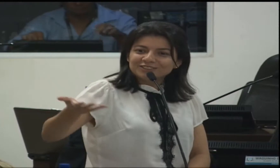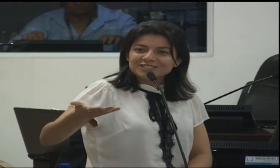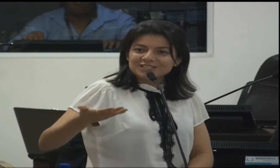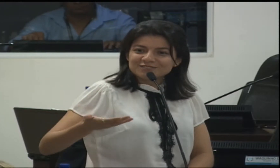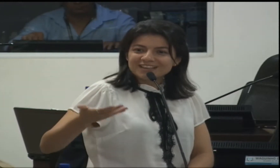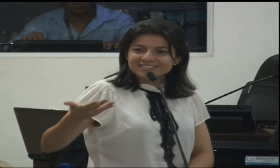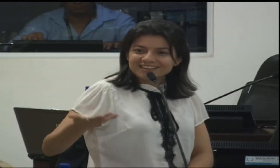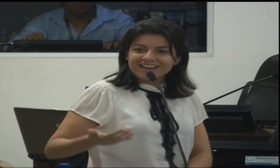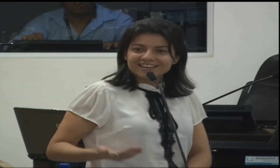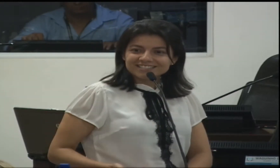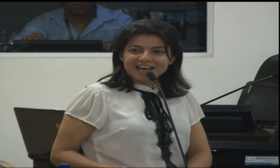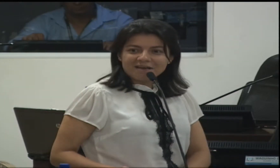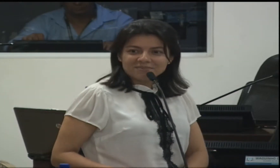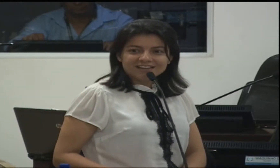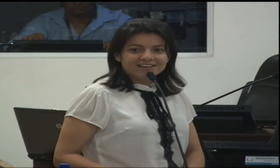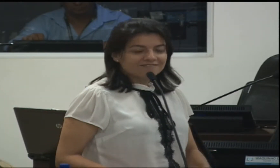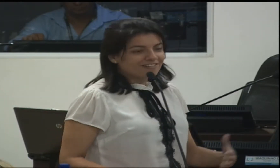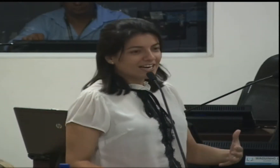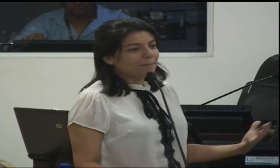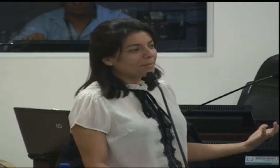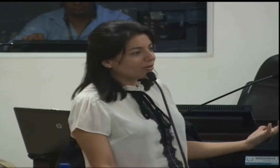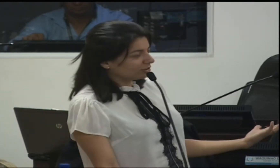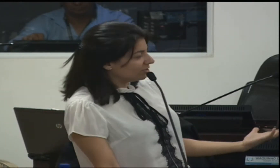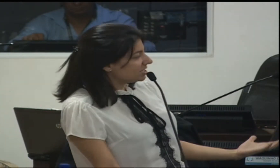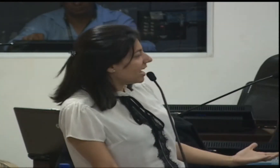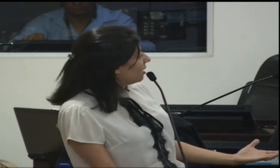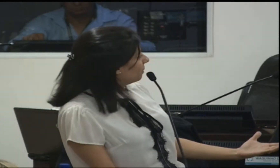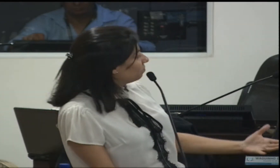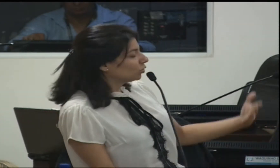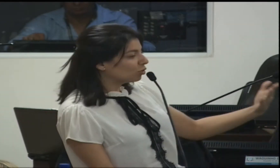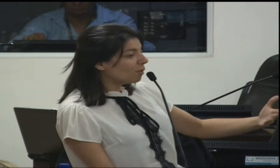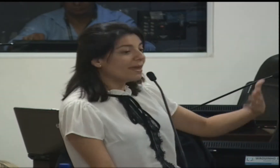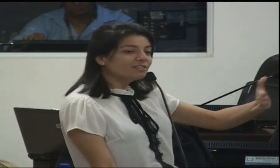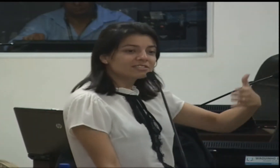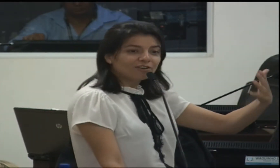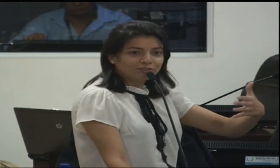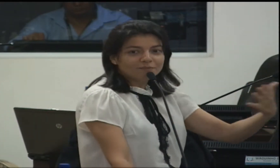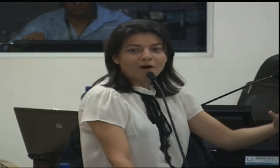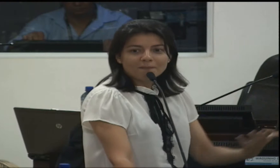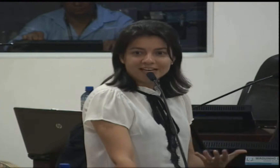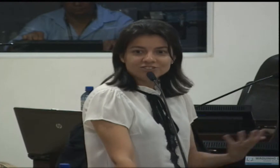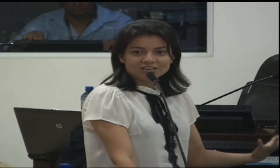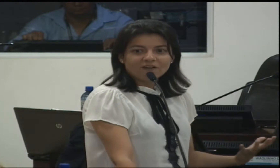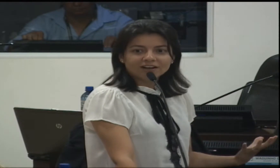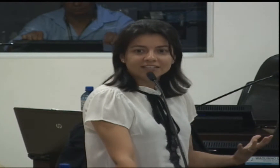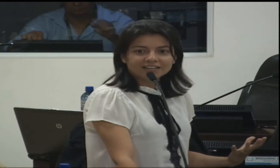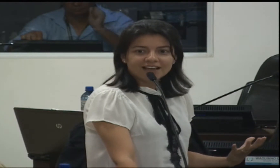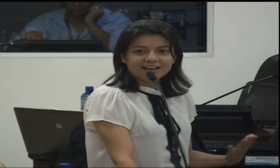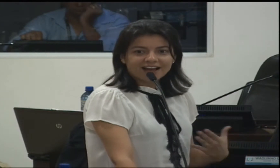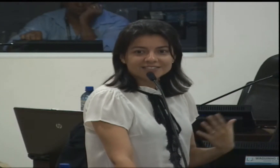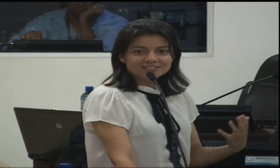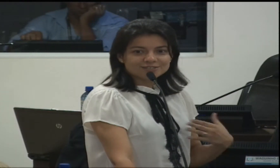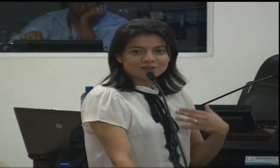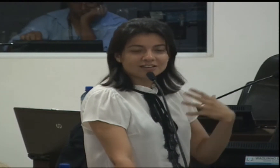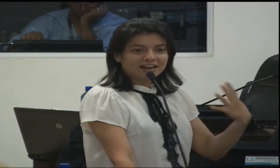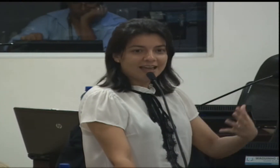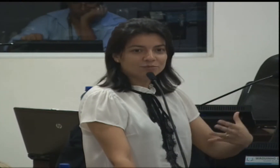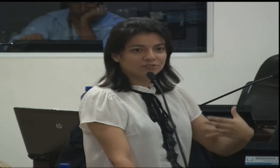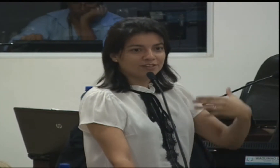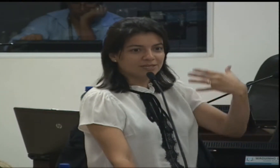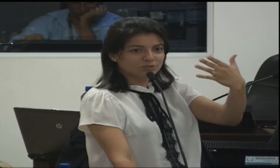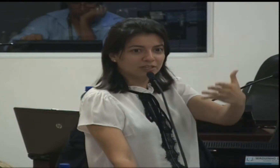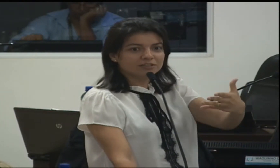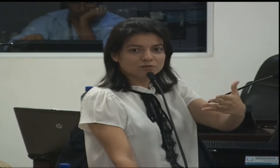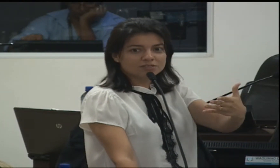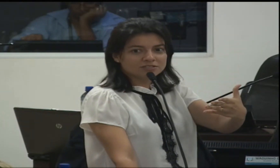presidente, todas as vezes que recebe qualquer pauta oficial, o documento está formalmente em ordem, né? Às vezes nós lemos